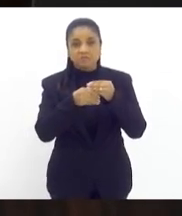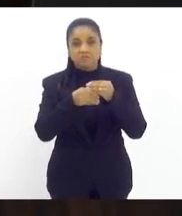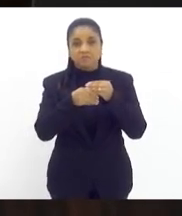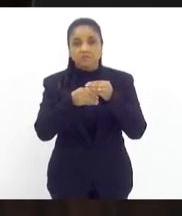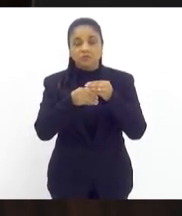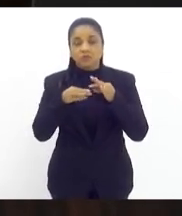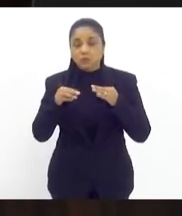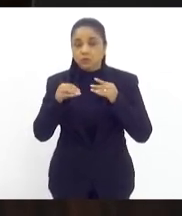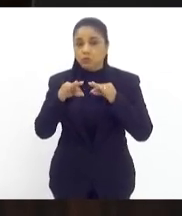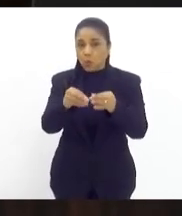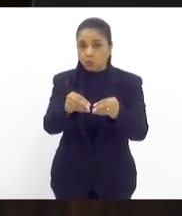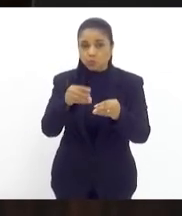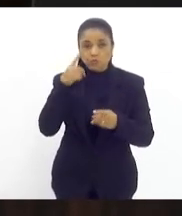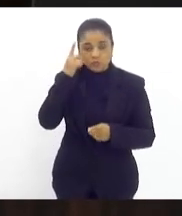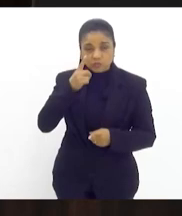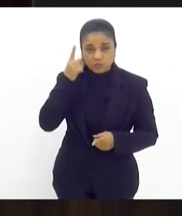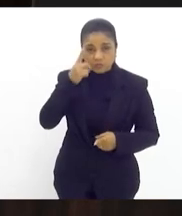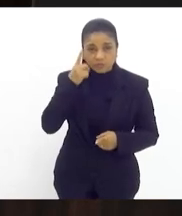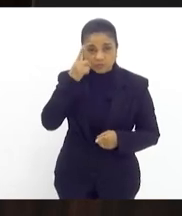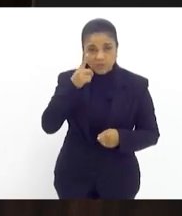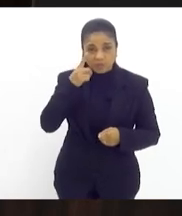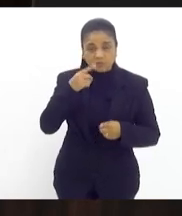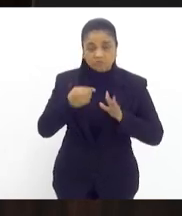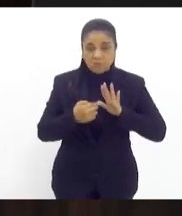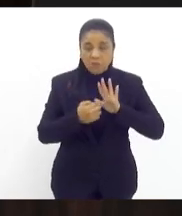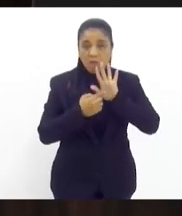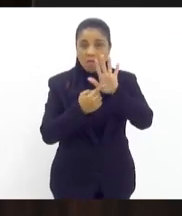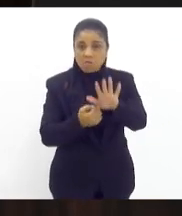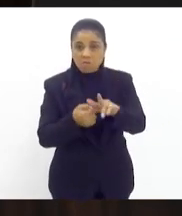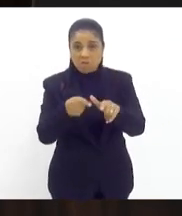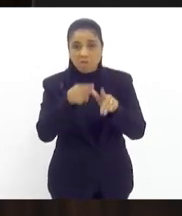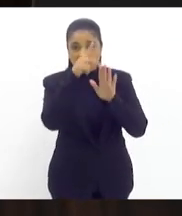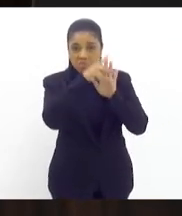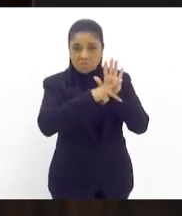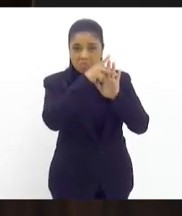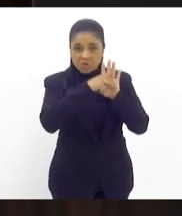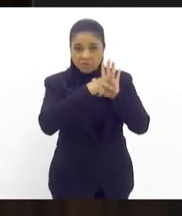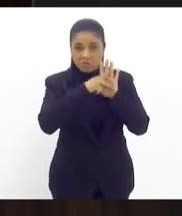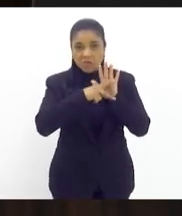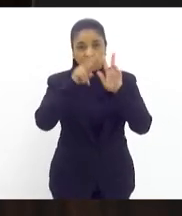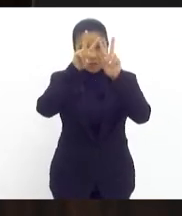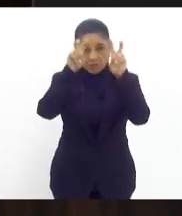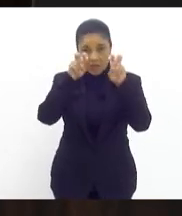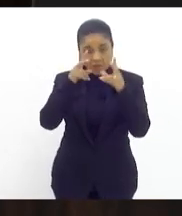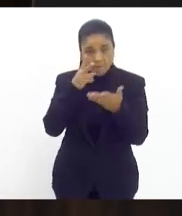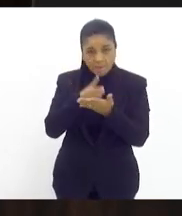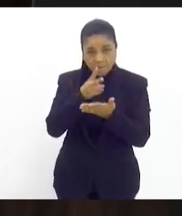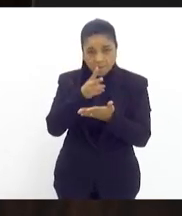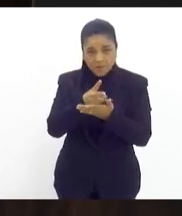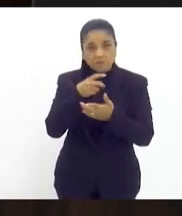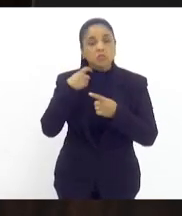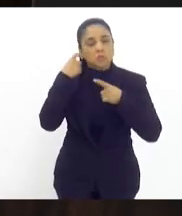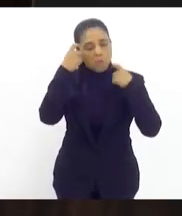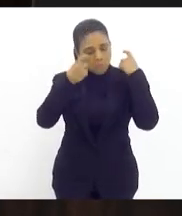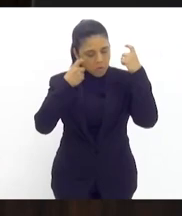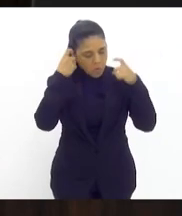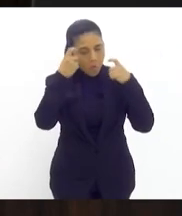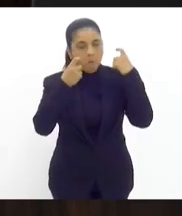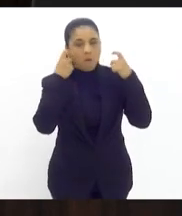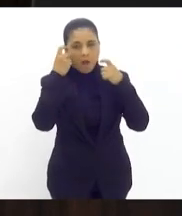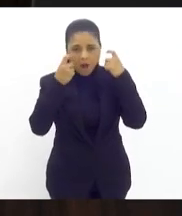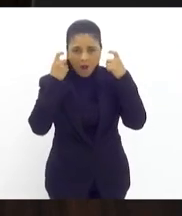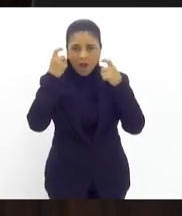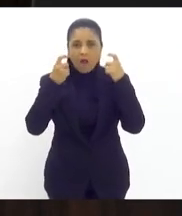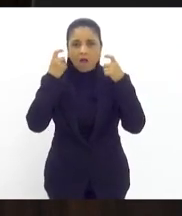parlamentares que aqui apresentaram projetos afetos a esse tema estão muito preocupados sim com